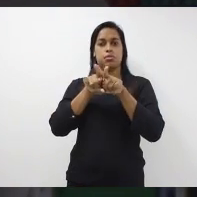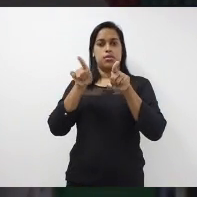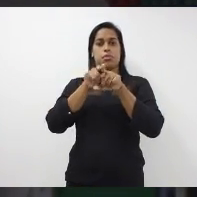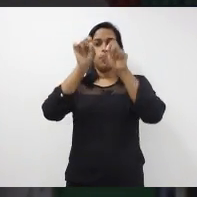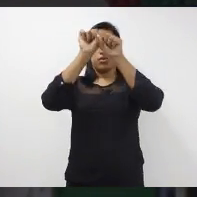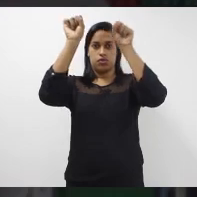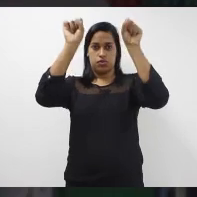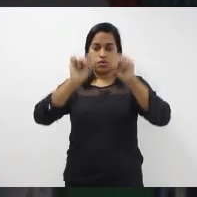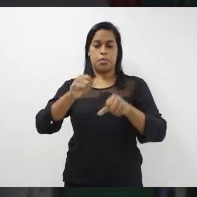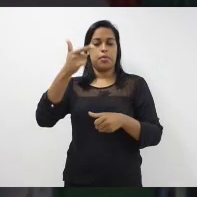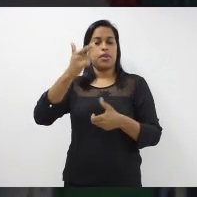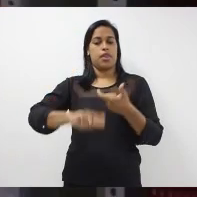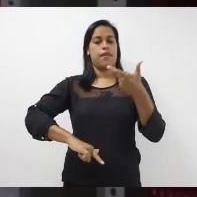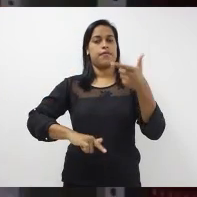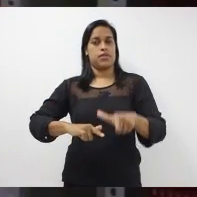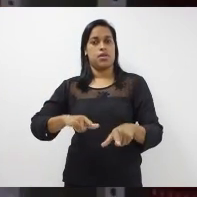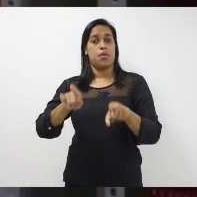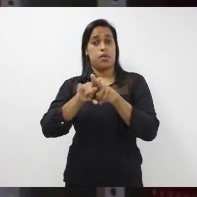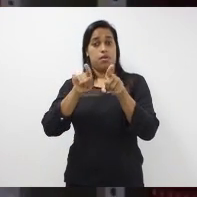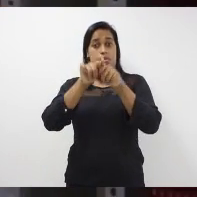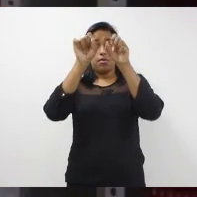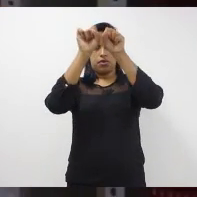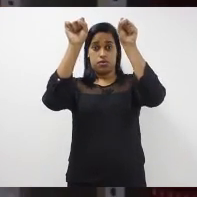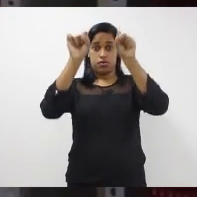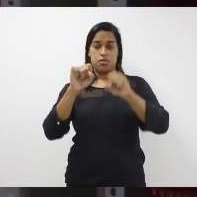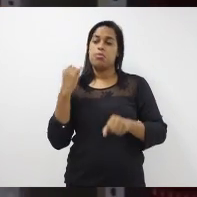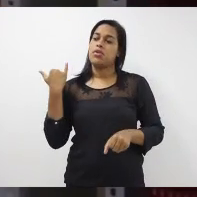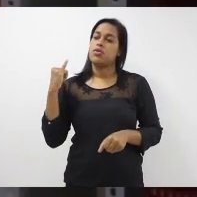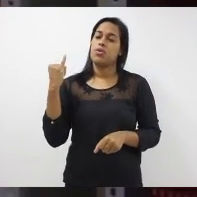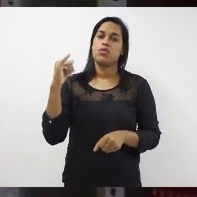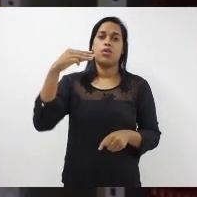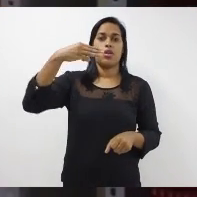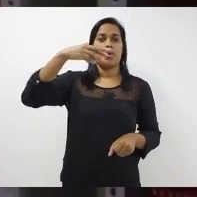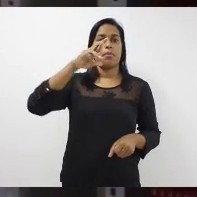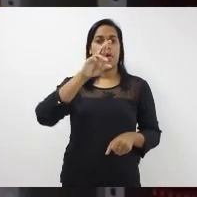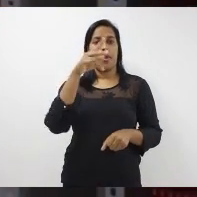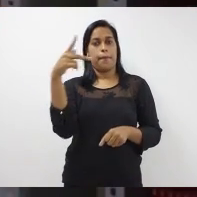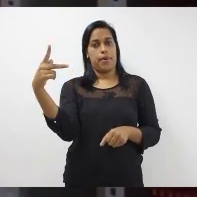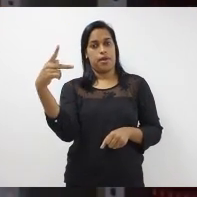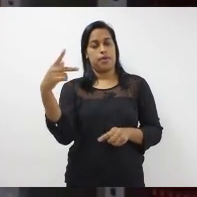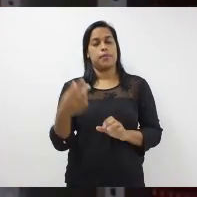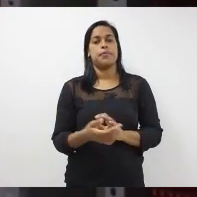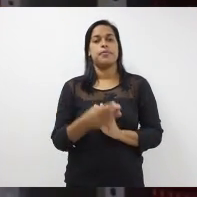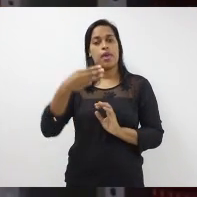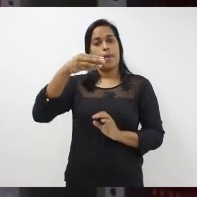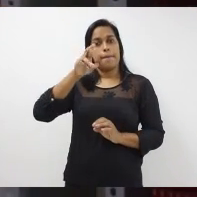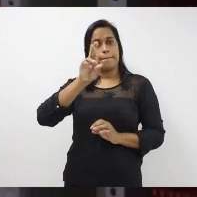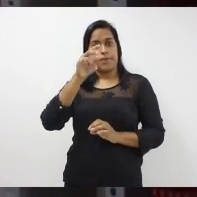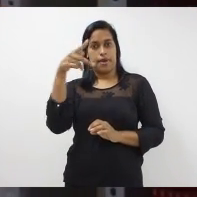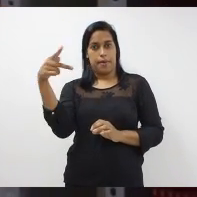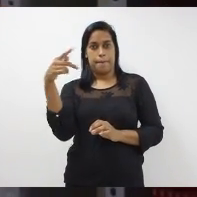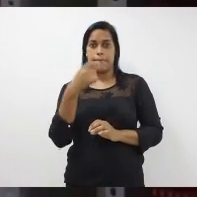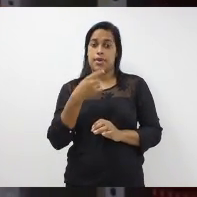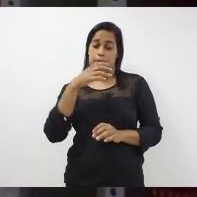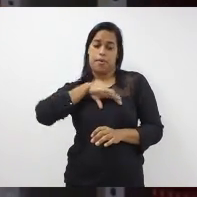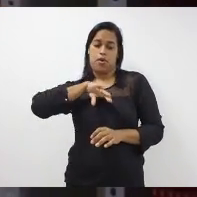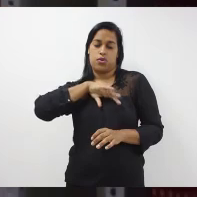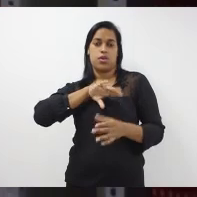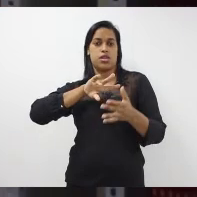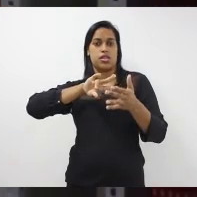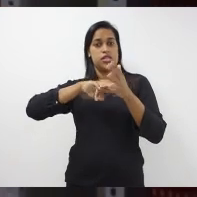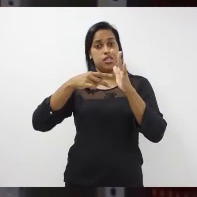periódica e agora vamos falar do sistema de controle MRP. O sistema MRP, em português, quer